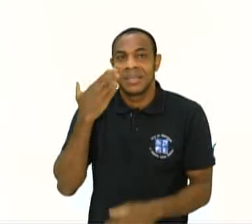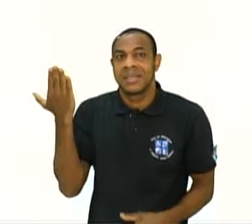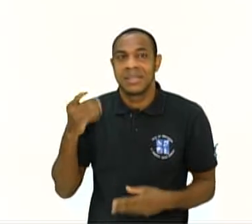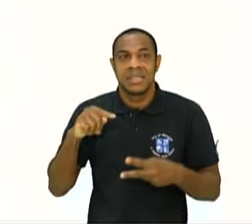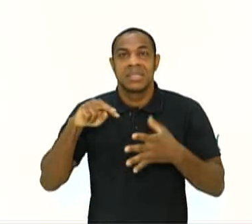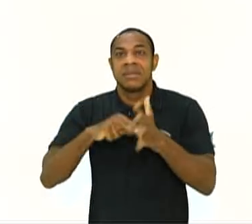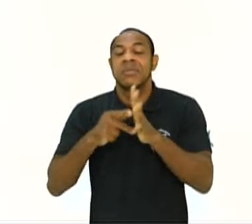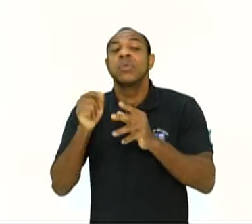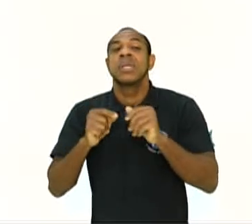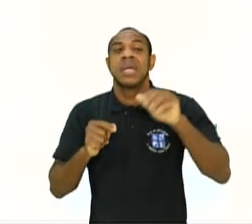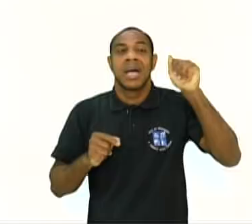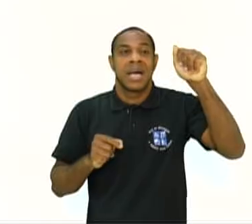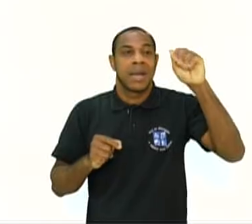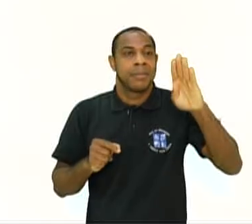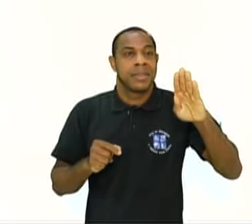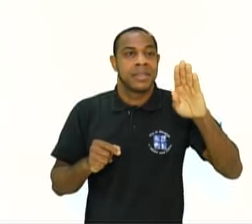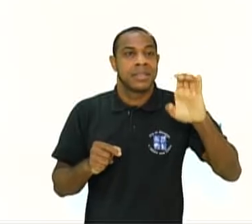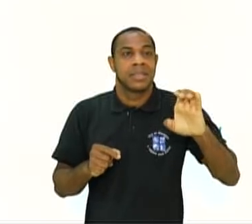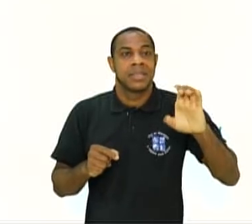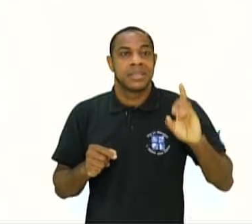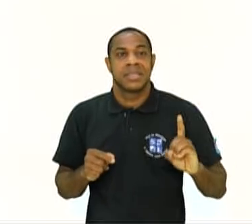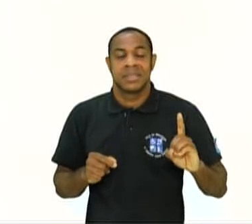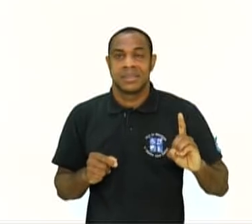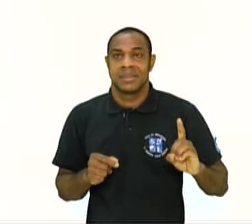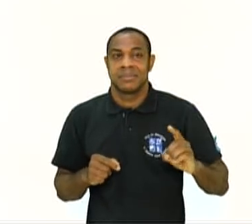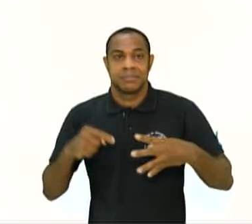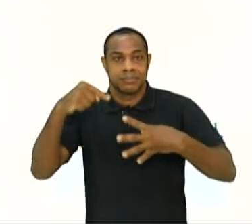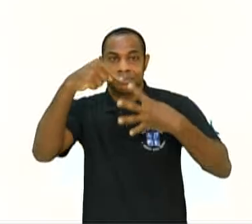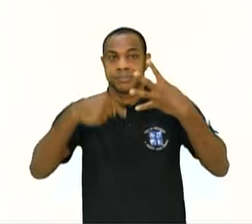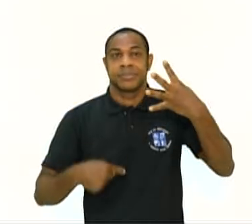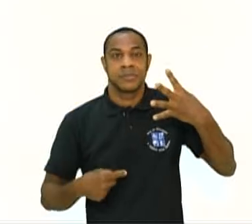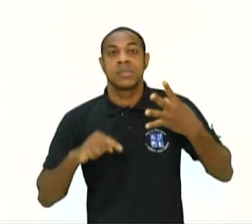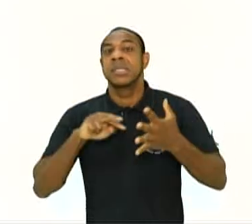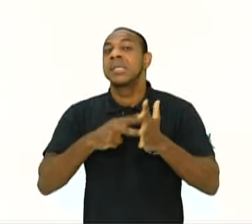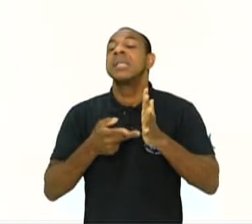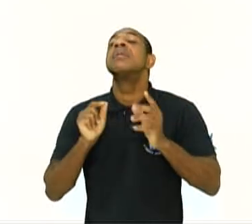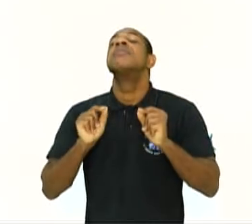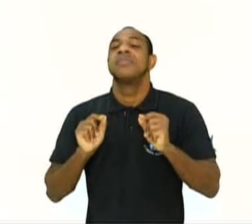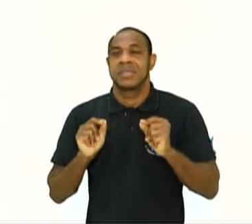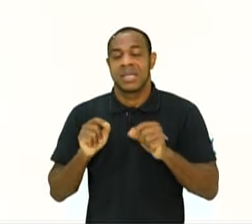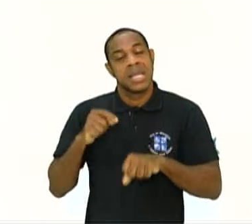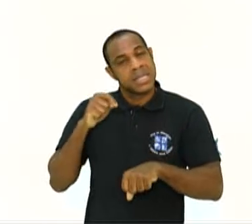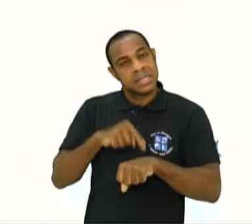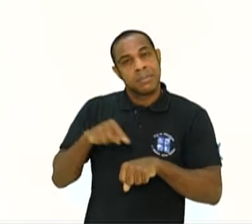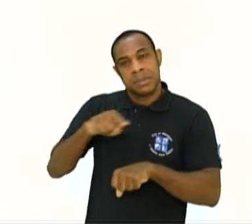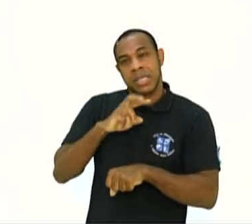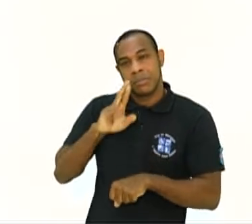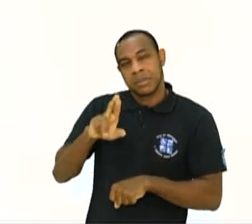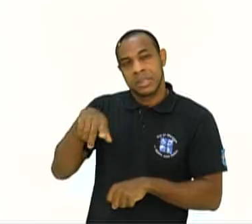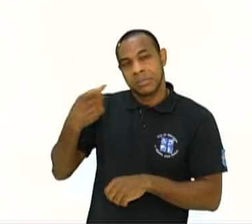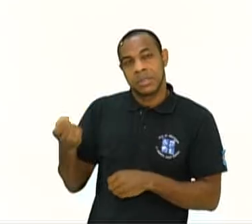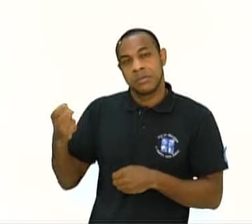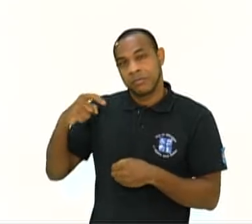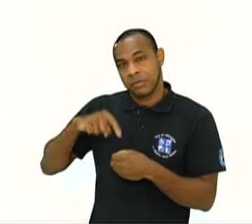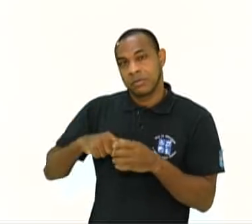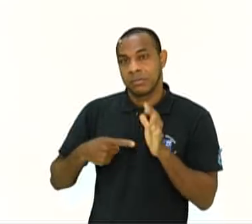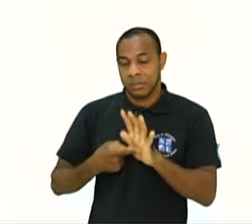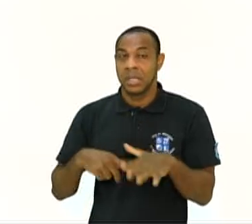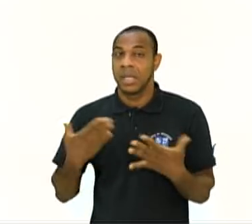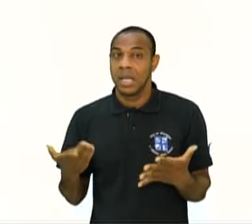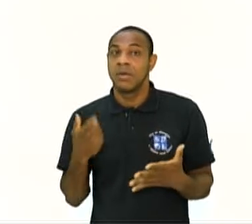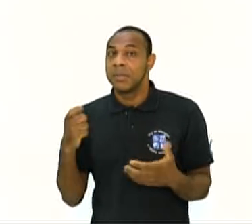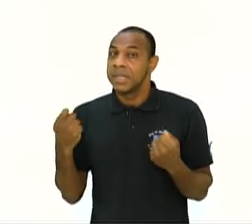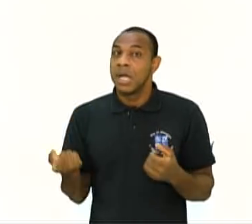house, wallpaper or ceiling. Vou dar um tempinho aí então para vocês responderem. É claro que vocês vão ter